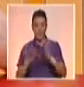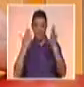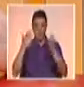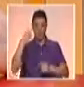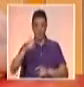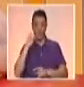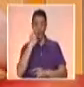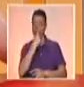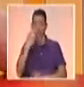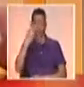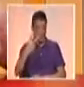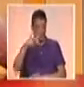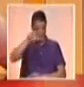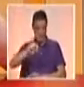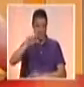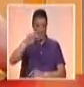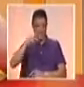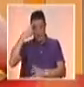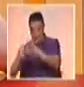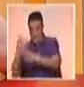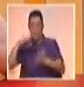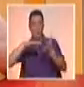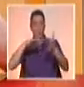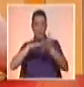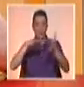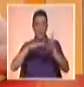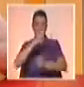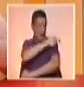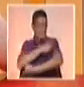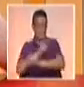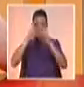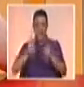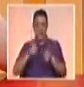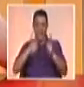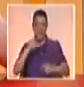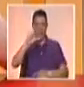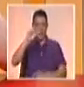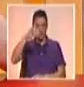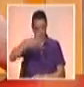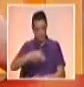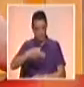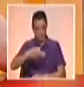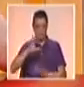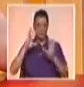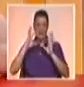e dois olhos, conseguem criar um código para representar o real que querem. Então a língua gestual nasce aí e acaba por ser como